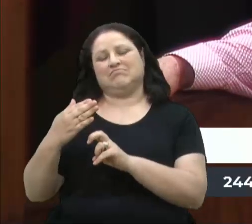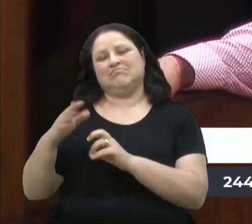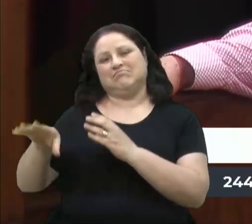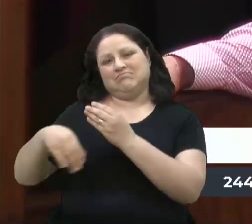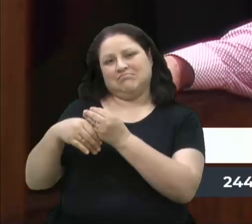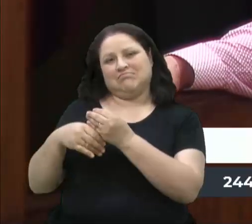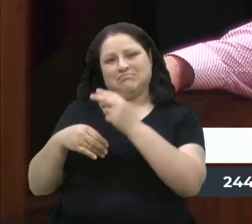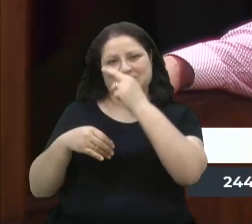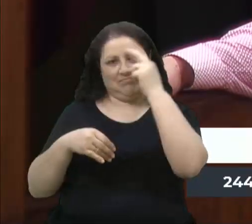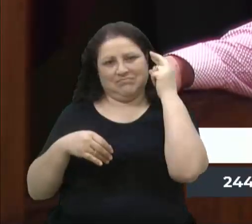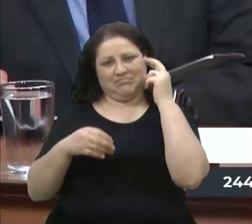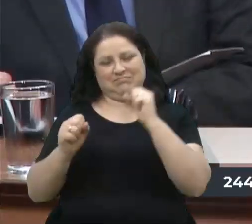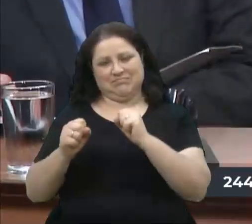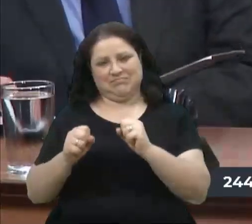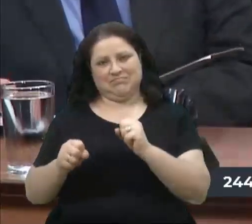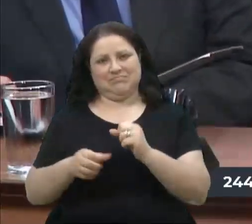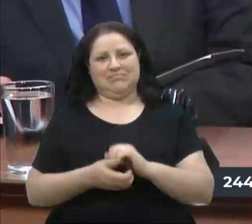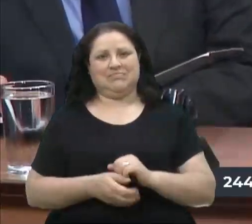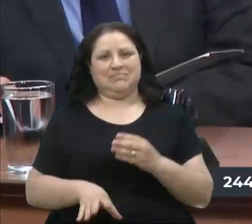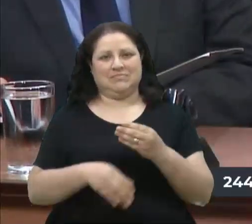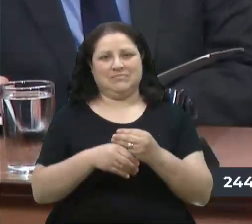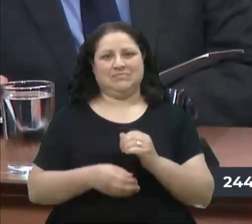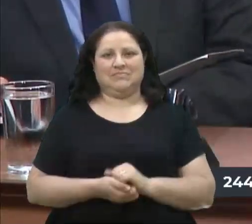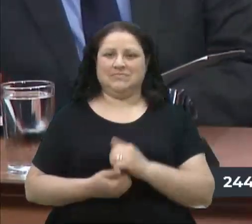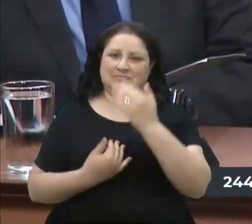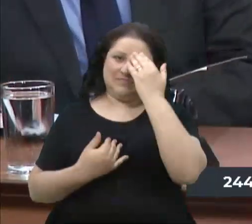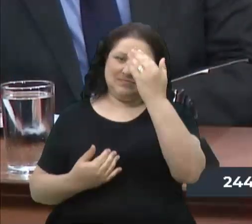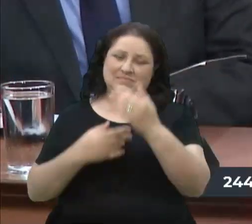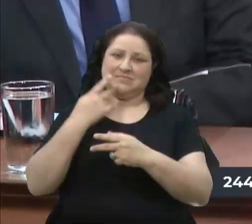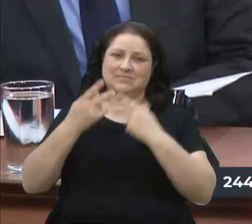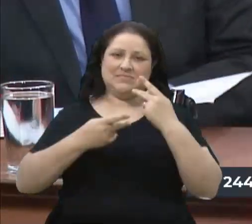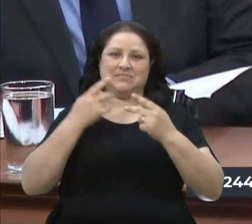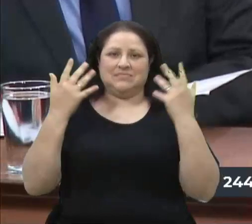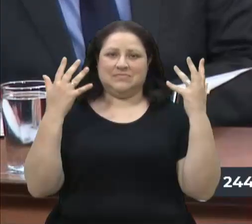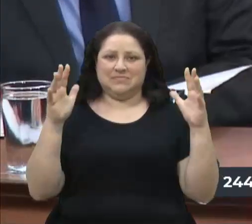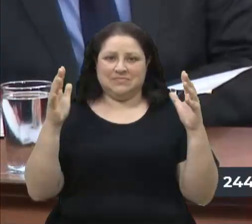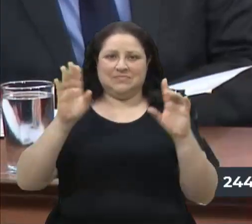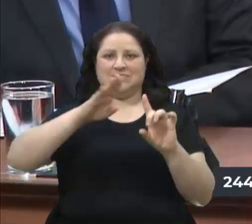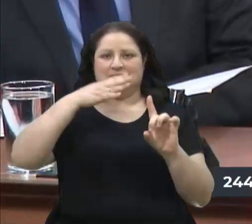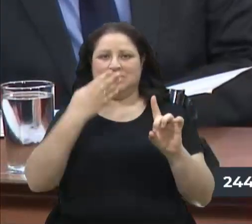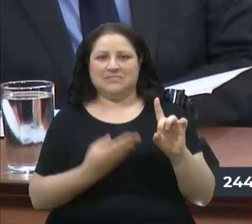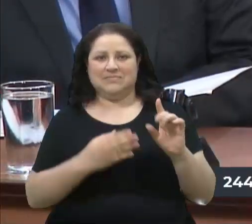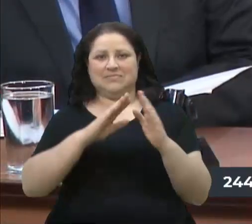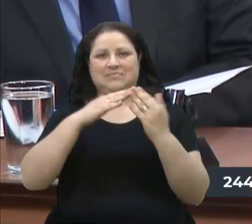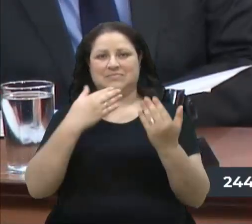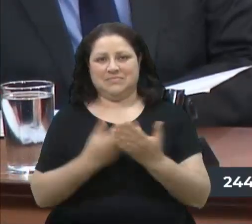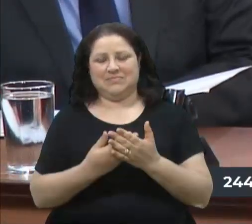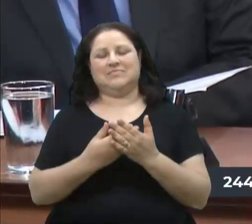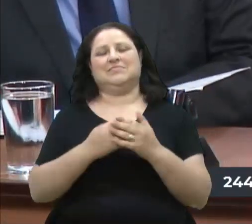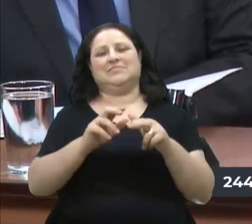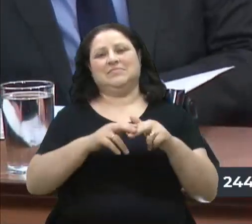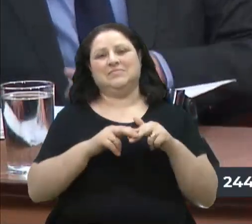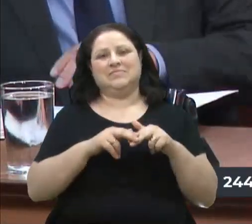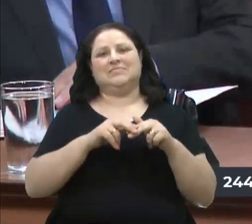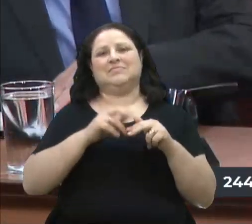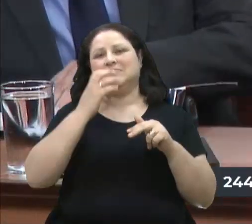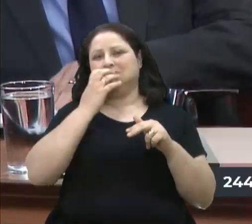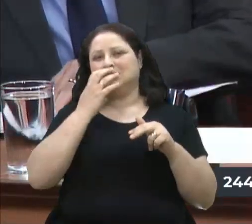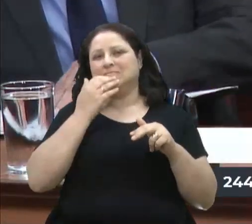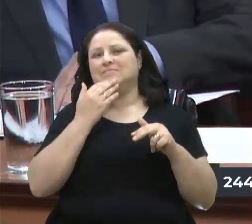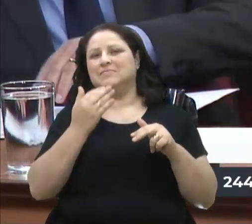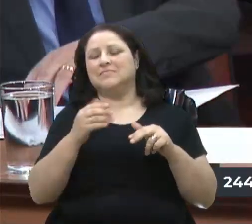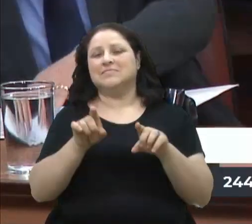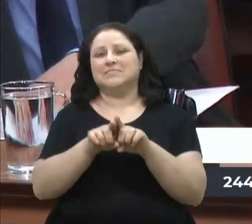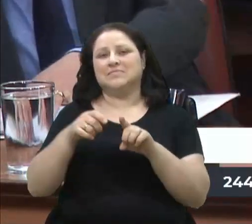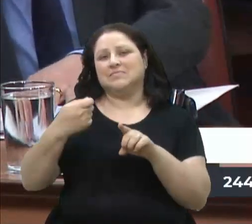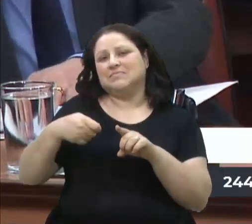então. Obrigado, vereador Velocino. Eu só quero parabenizar a homenagem à escola através do vereador Camiles, mas eu não poderia deixar